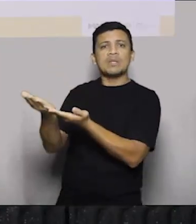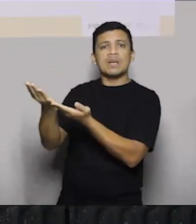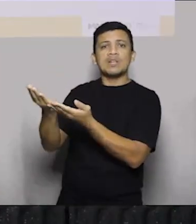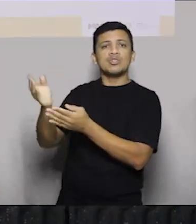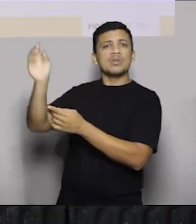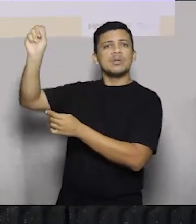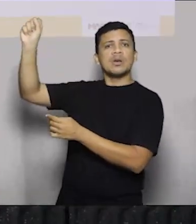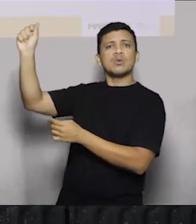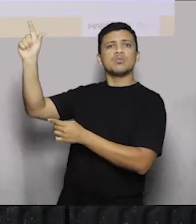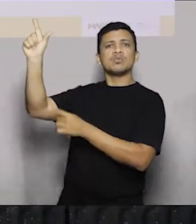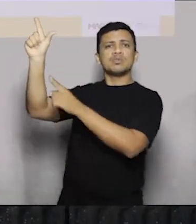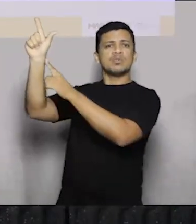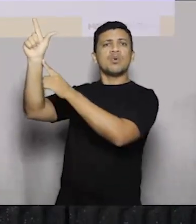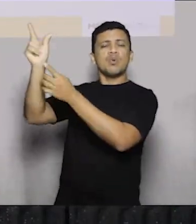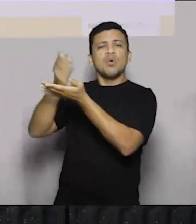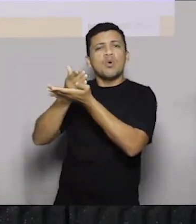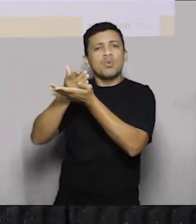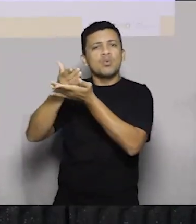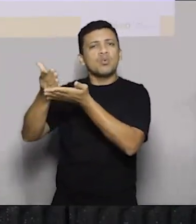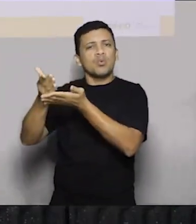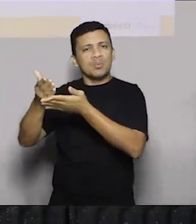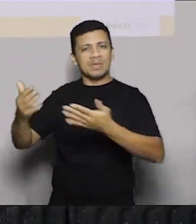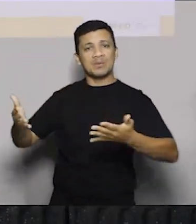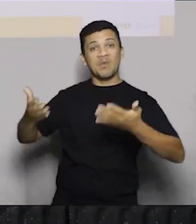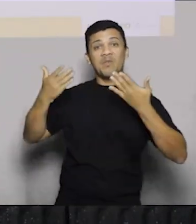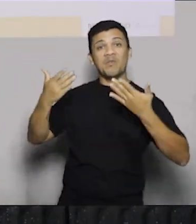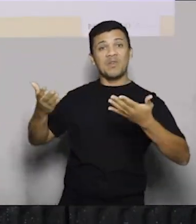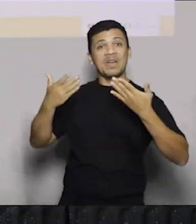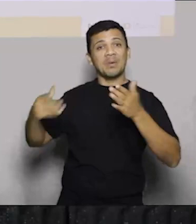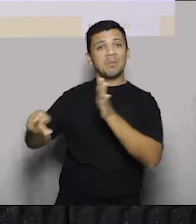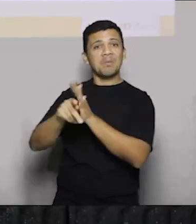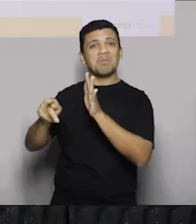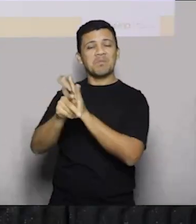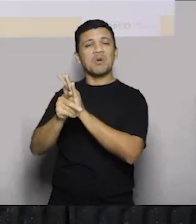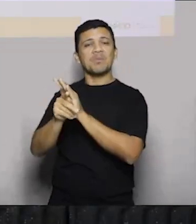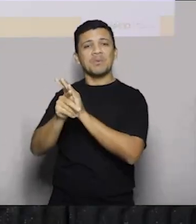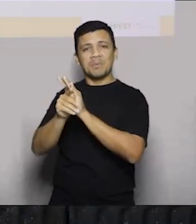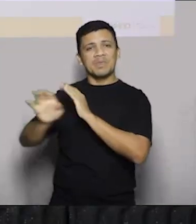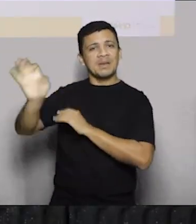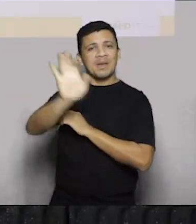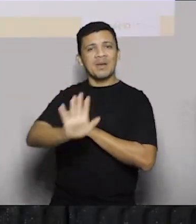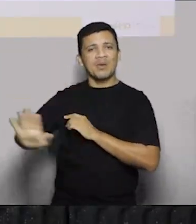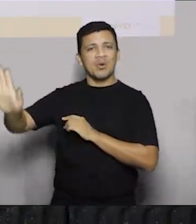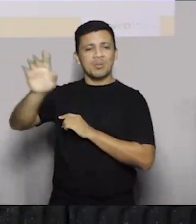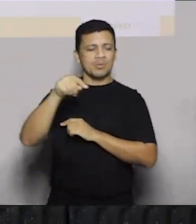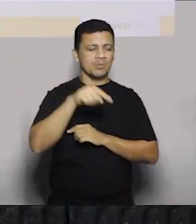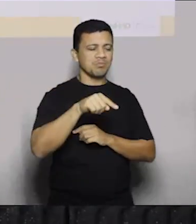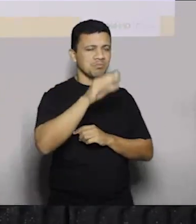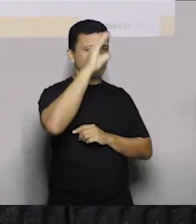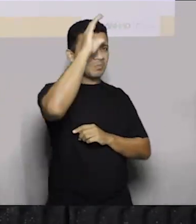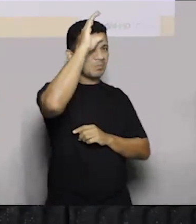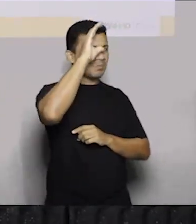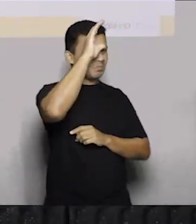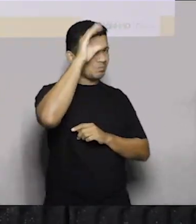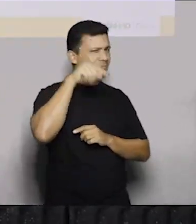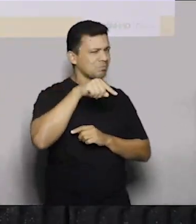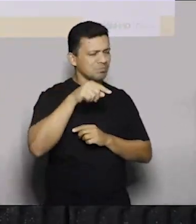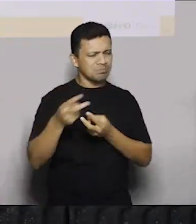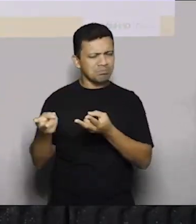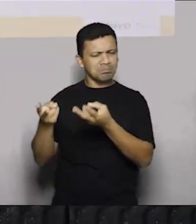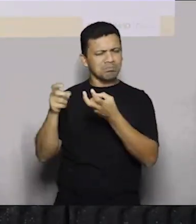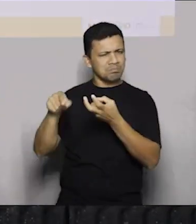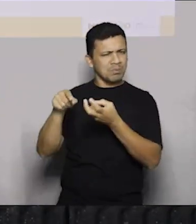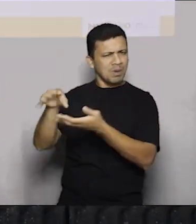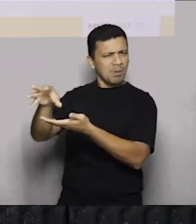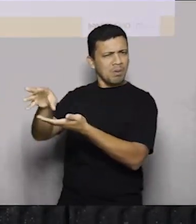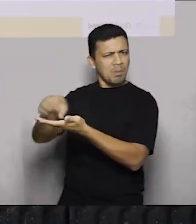do verão europeu. Só que ao longo do tempo o cristianismo foi incorporando essas festas, que já existiam antes, e